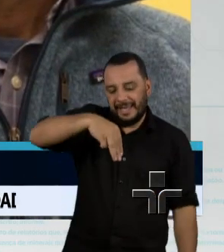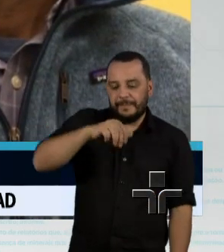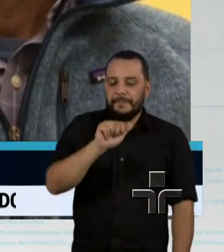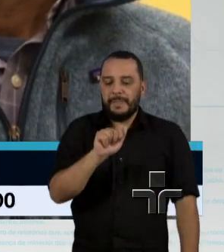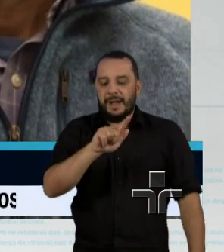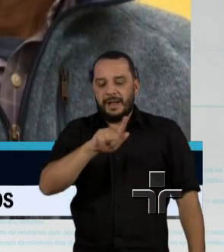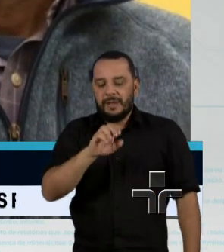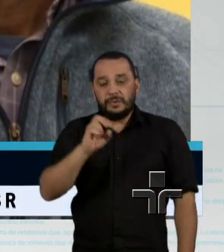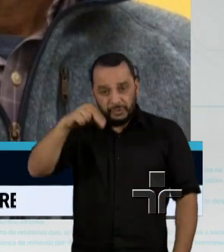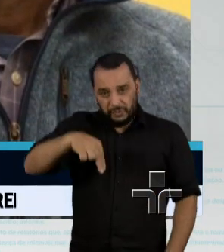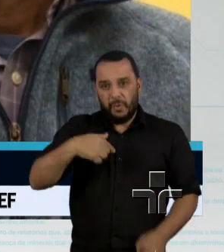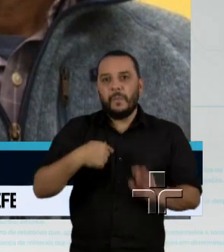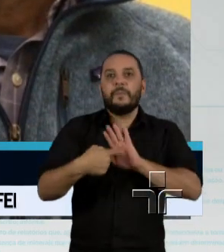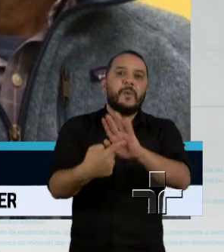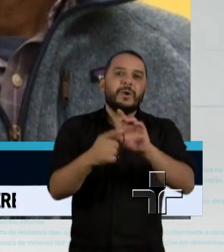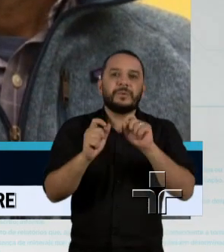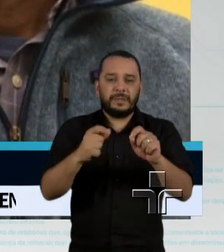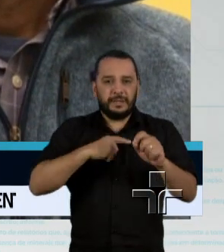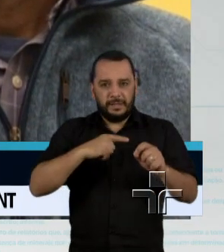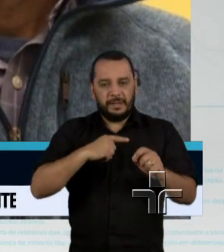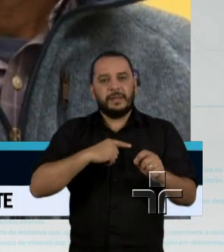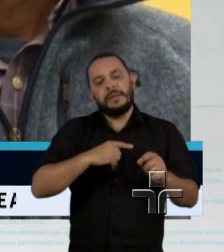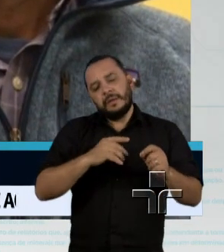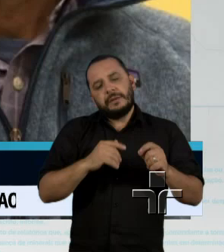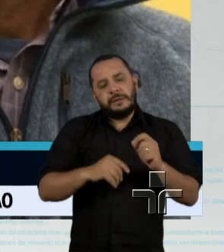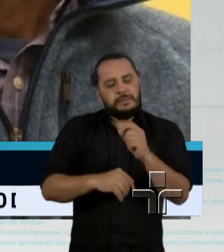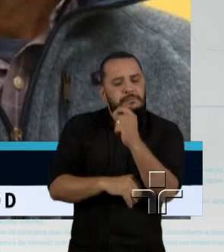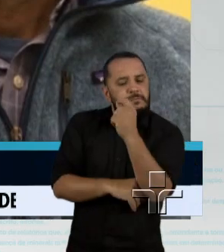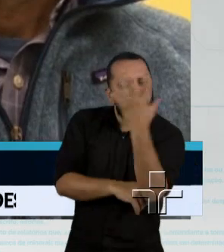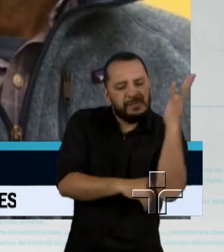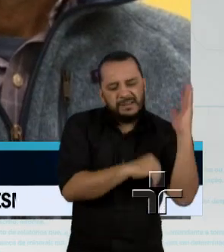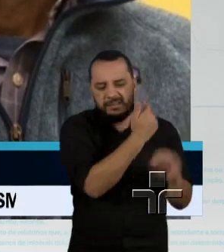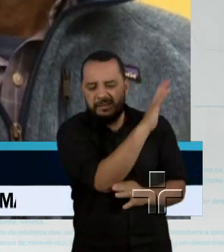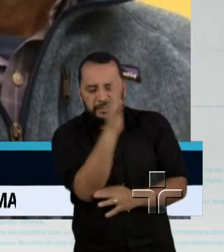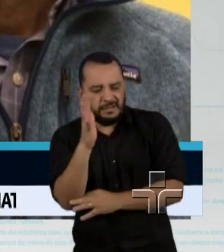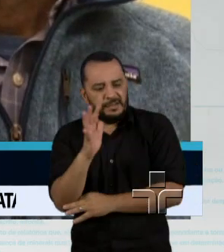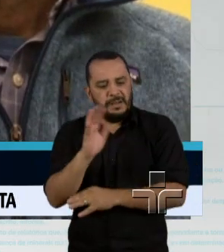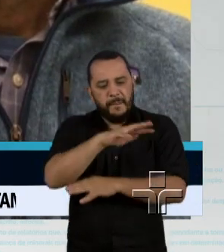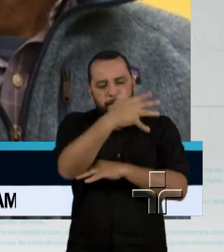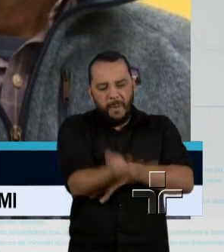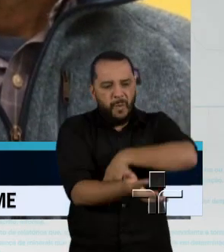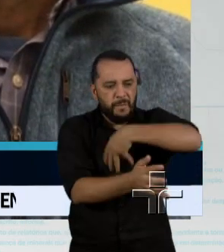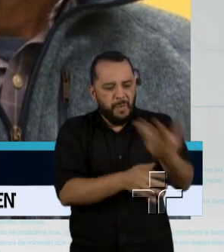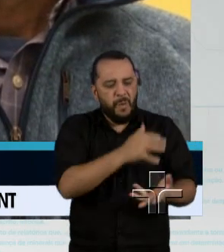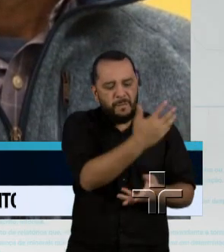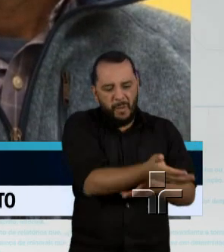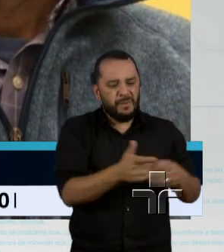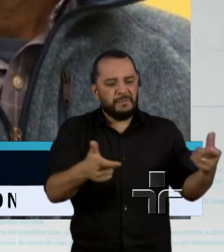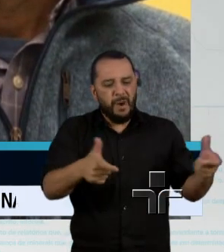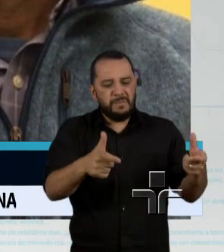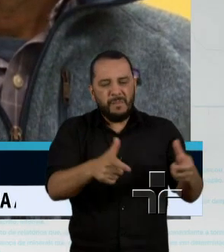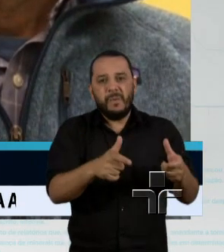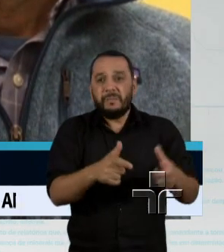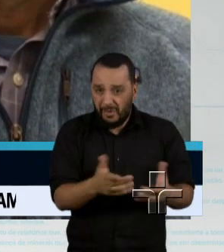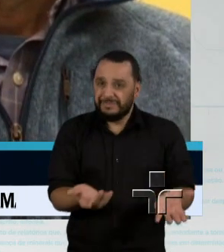de crescimento do desmatamento na Amazônia apontada pelo sistema DETER do INPE. Mesmo assim, é possível dizer que pode haver erro